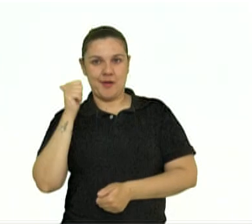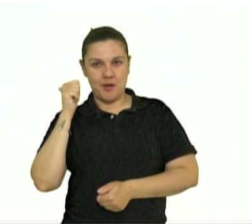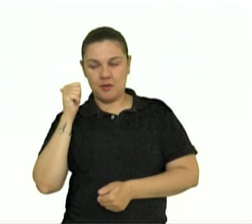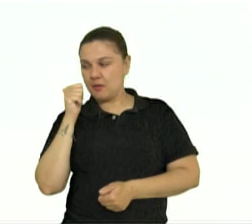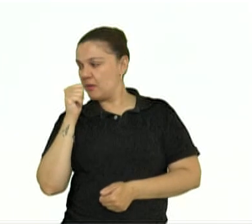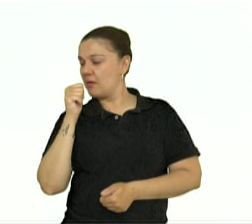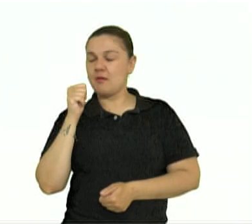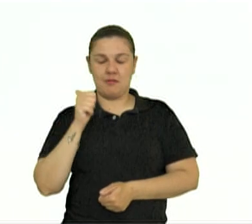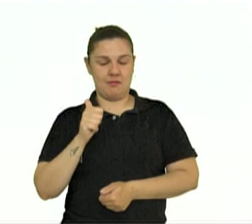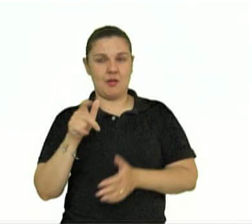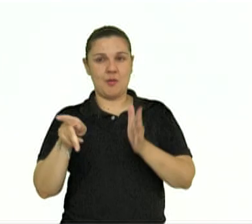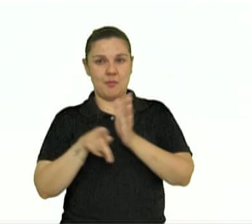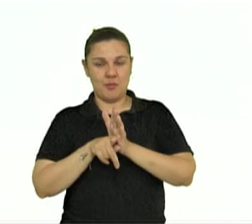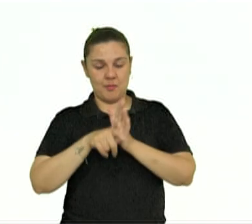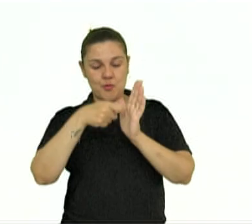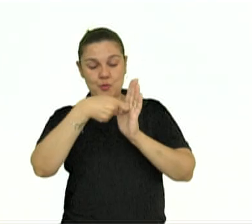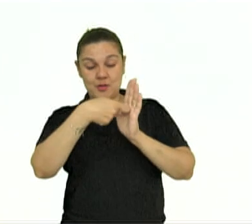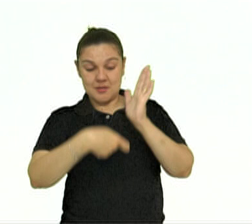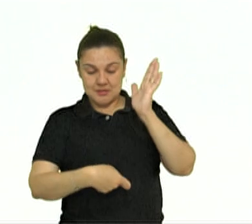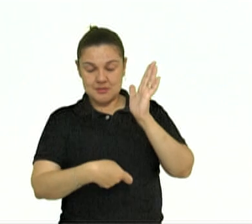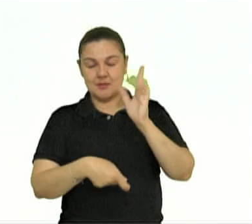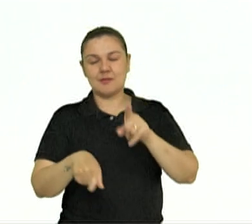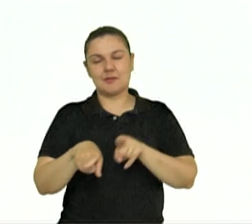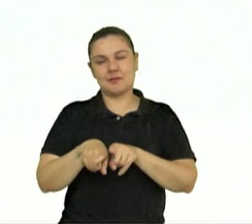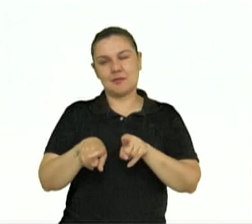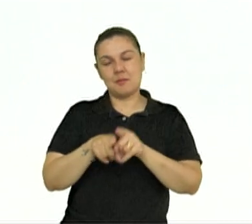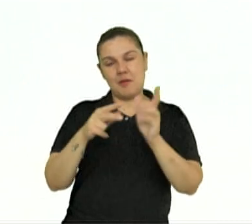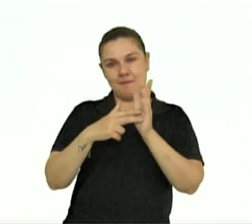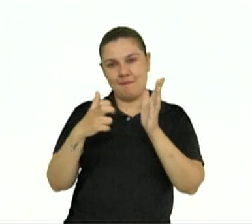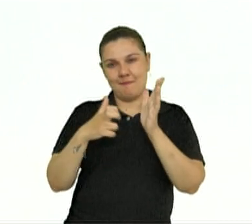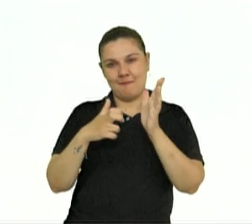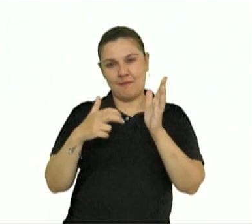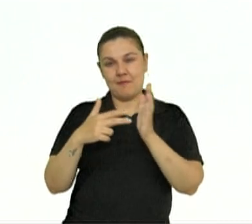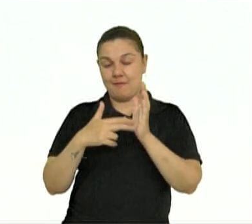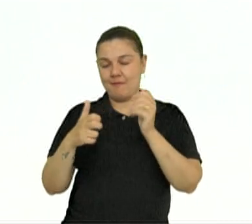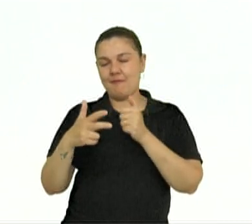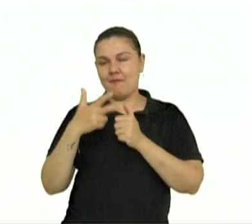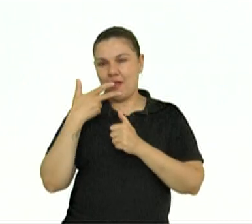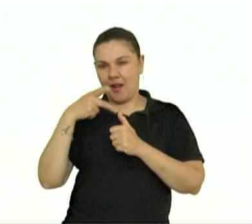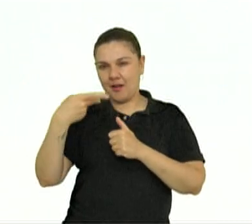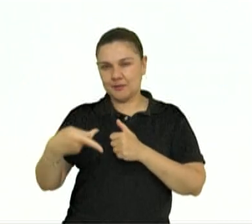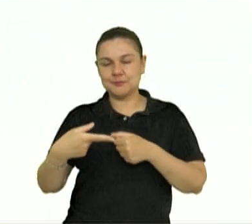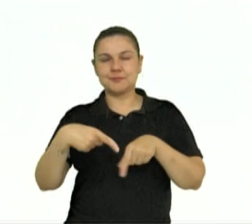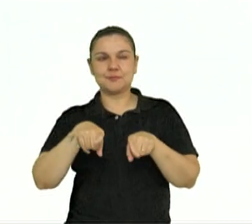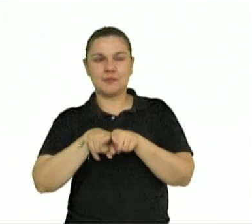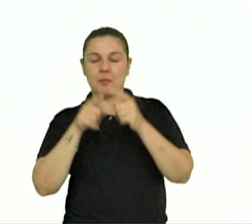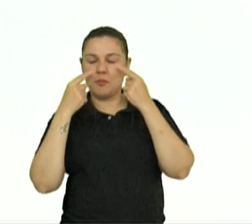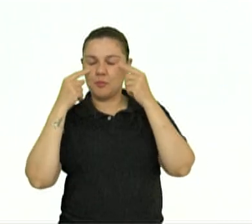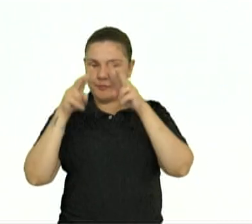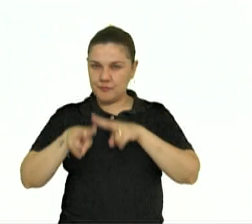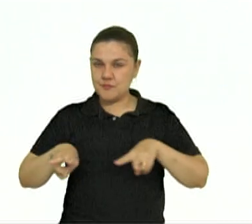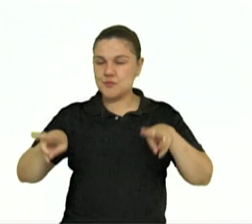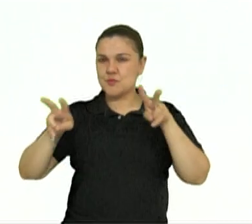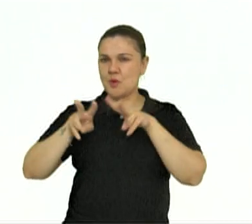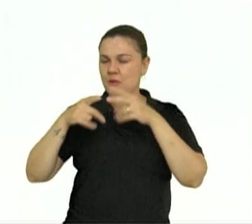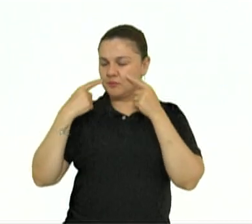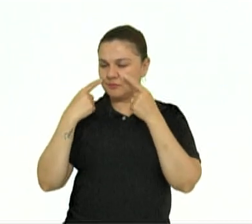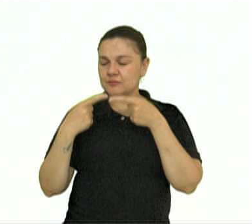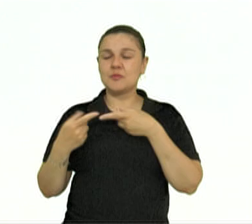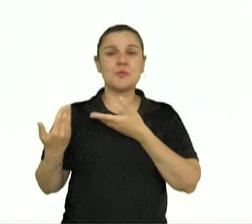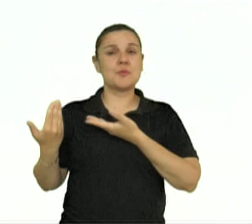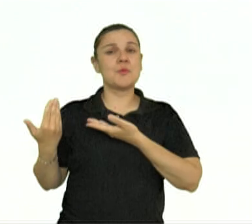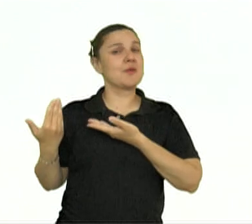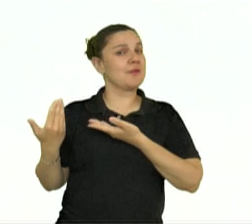além dele ter a parte escrita, que é o texto verbal, ele também tem algo visual. Eu consigo perceber alguma